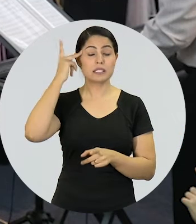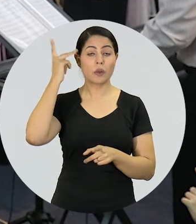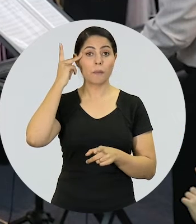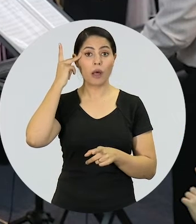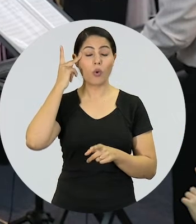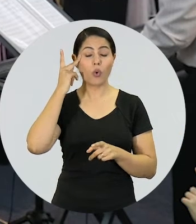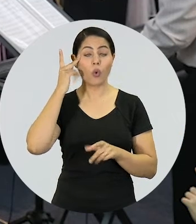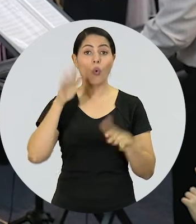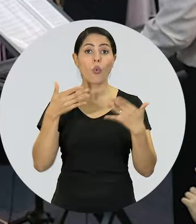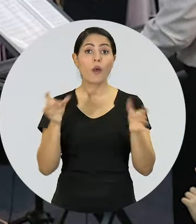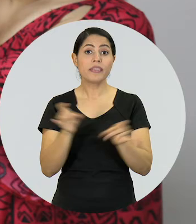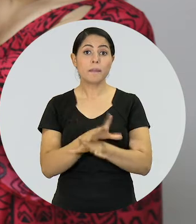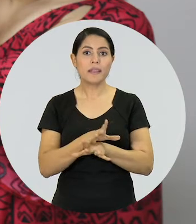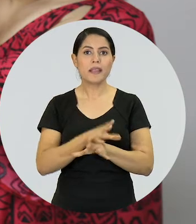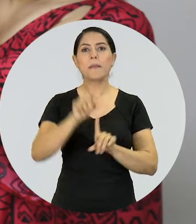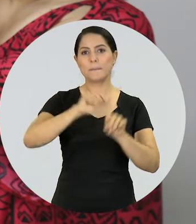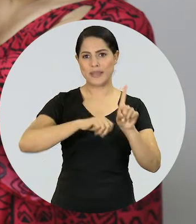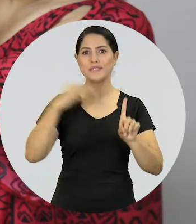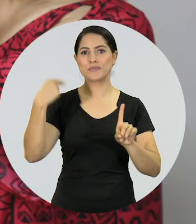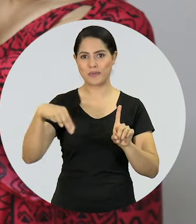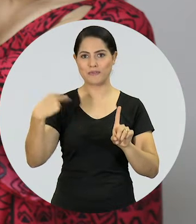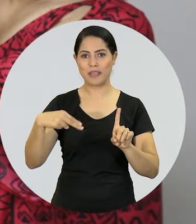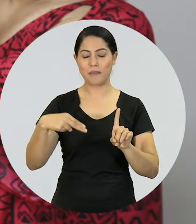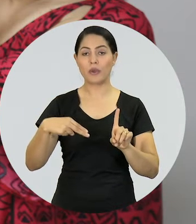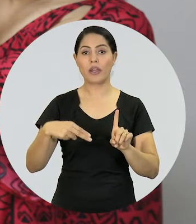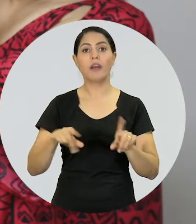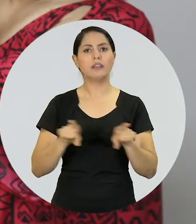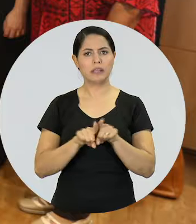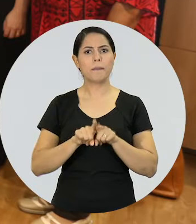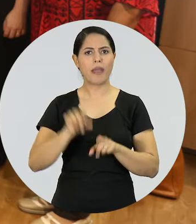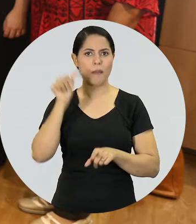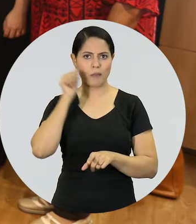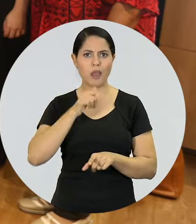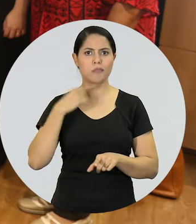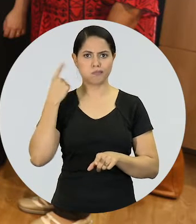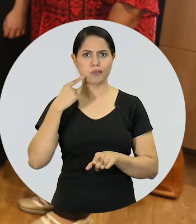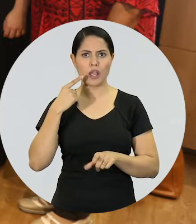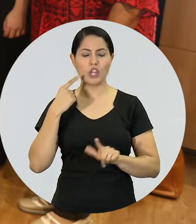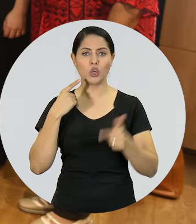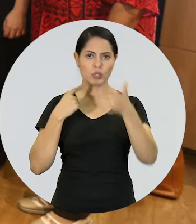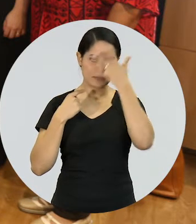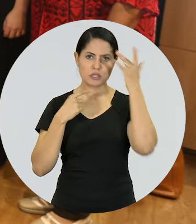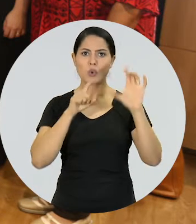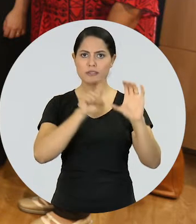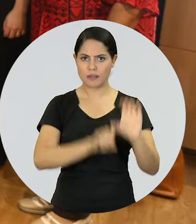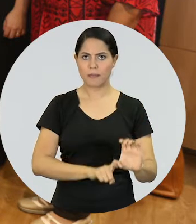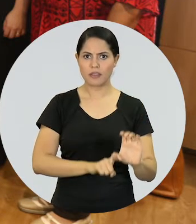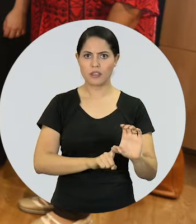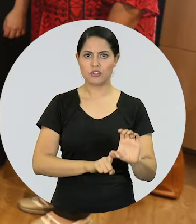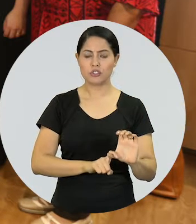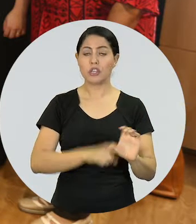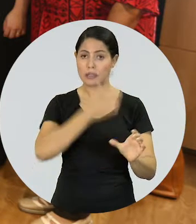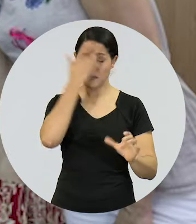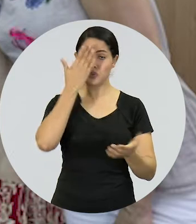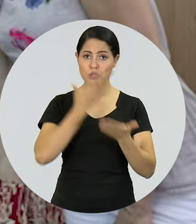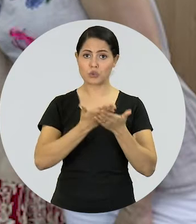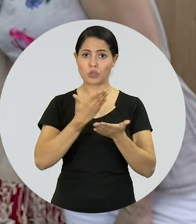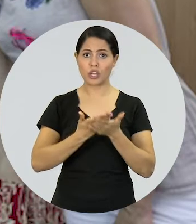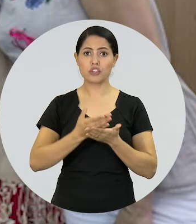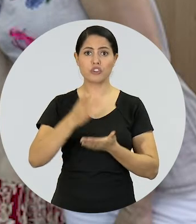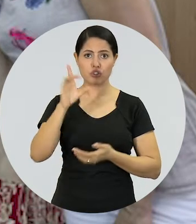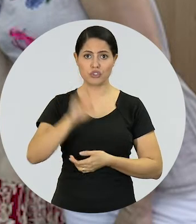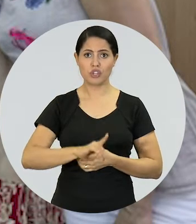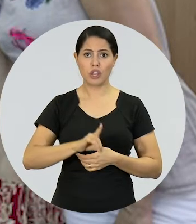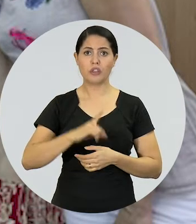em São Paulo, a campanha só termina em novembro. Além das advogadas, a iniciativa se estende às mulheres dependentes de advogados e